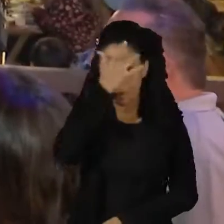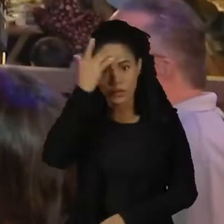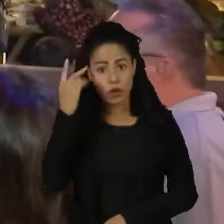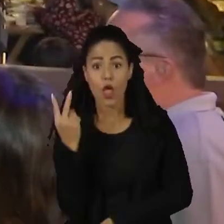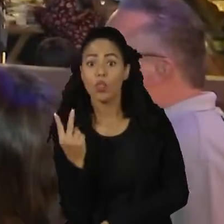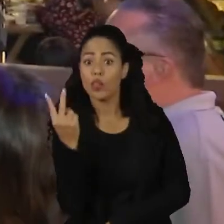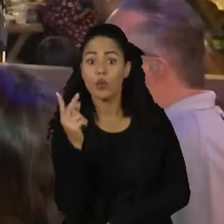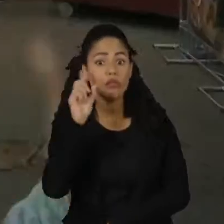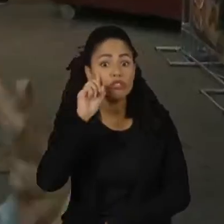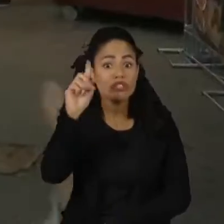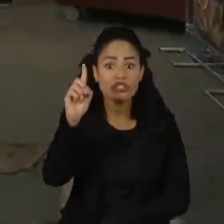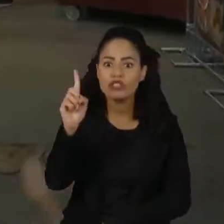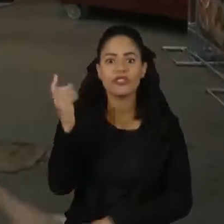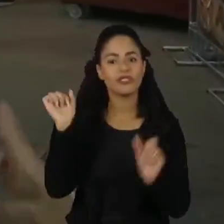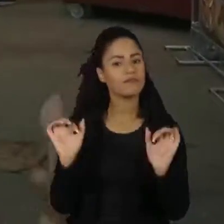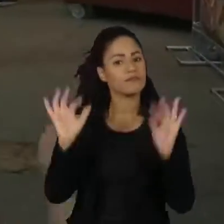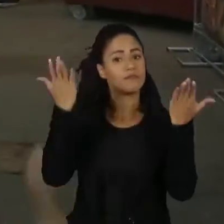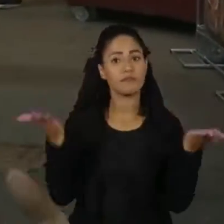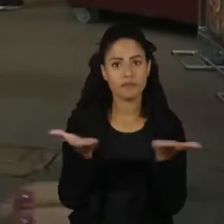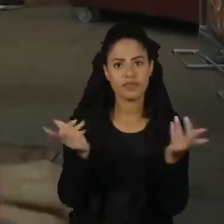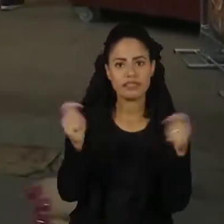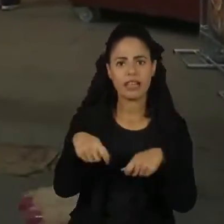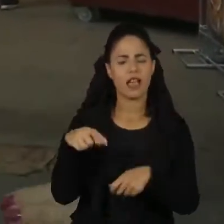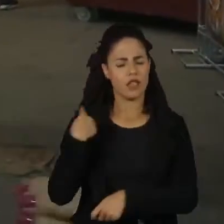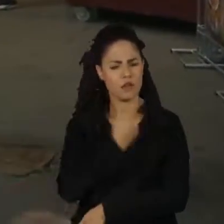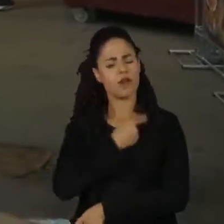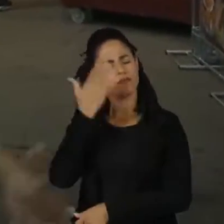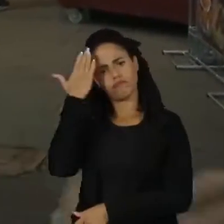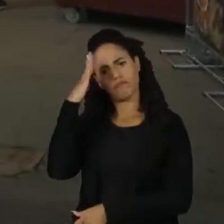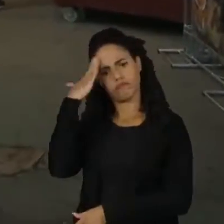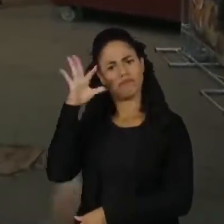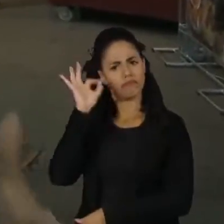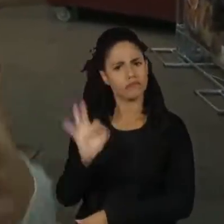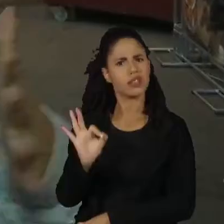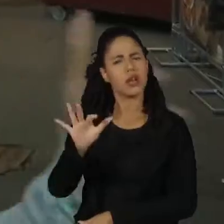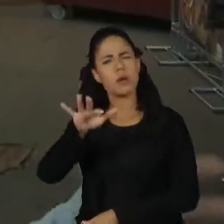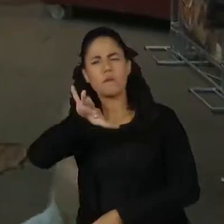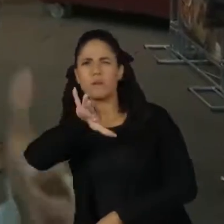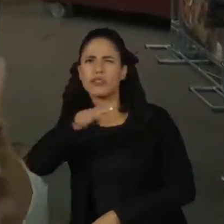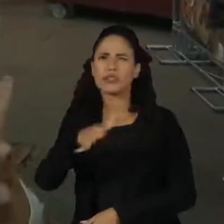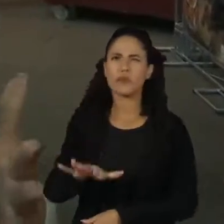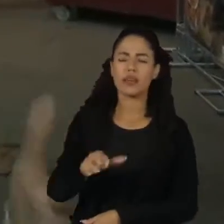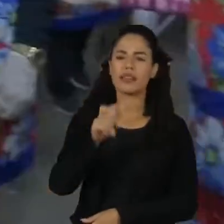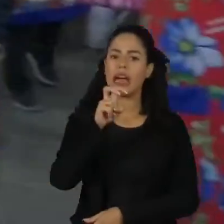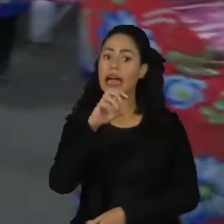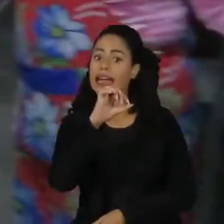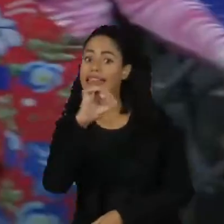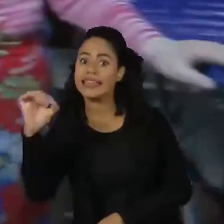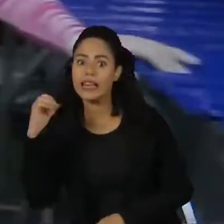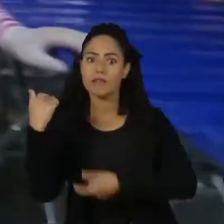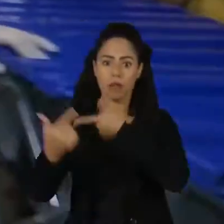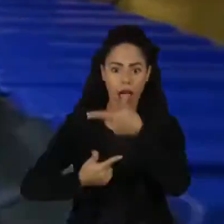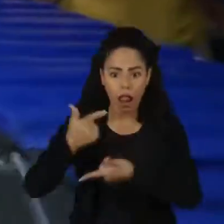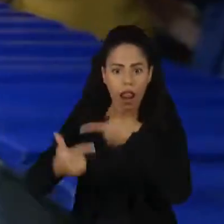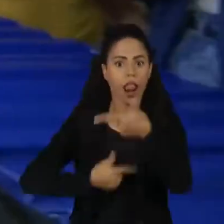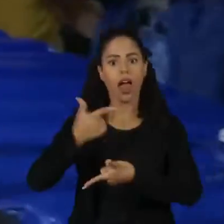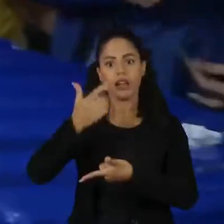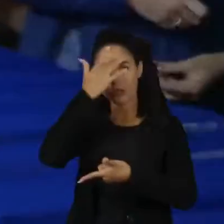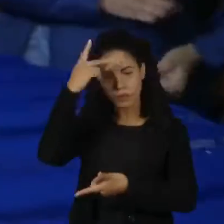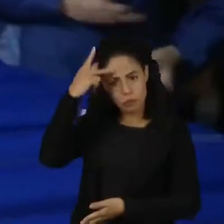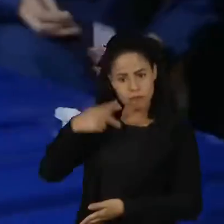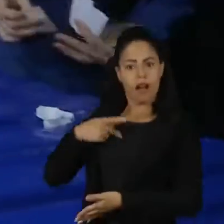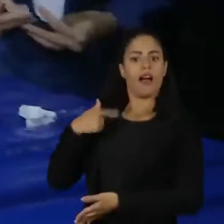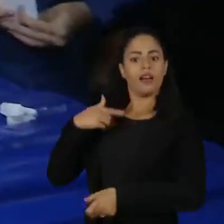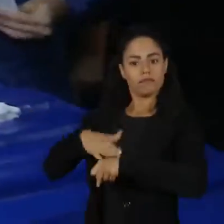dias de festa. Para a festa, a gente acredita que a gente deve gerar por volta de uns 500 empregos, assim. Por quê? Porque tem muito